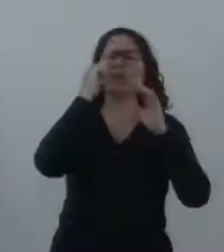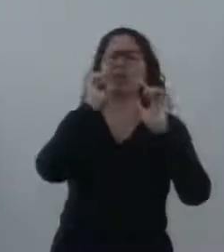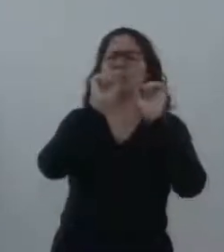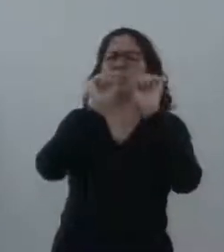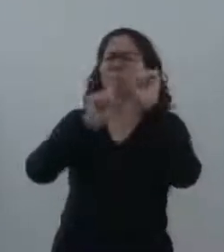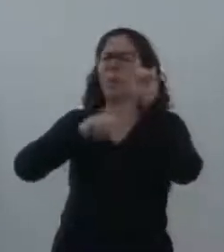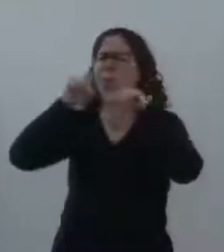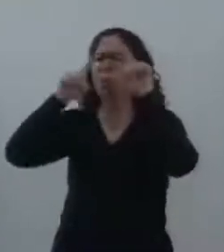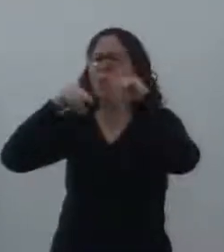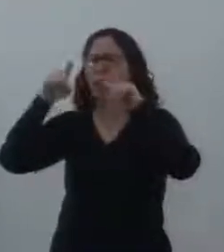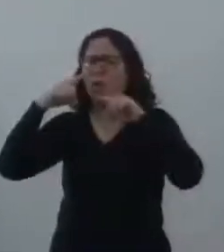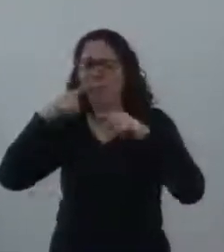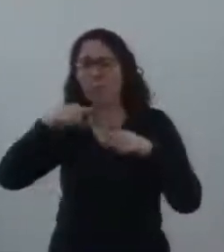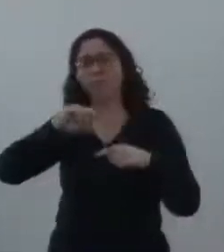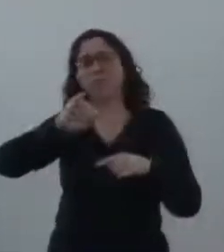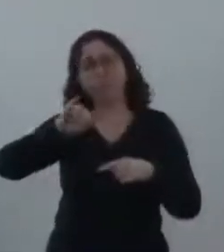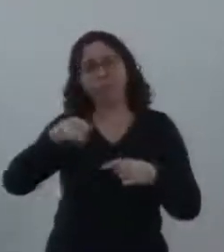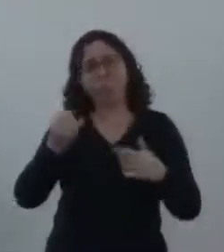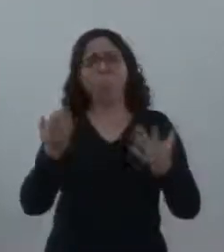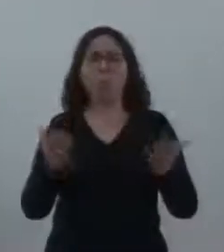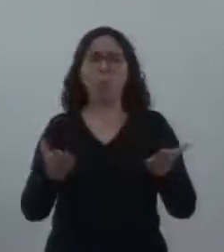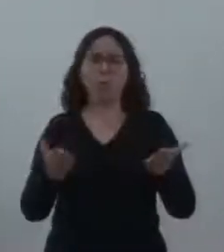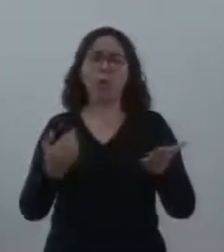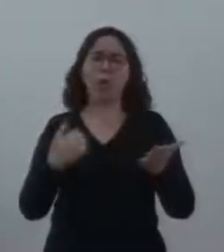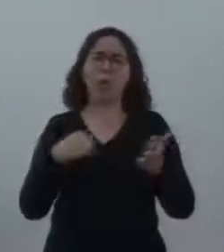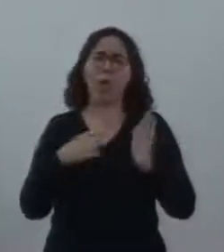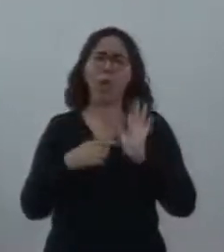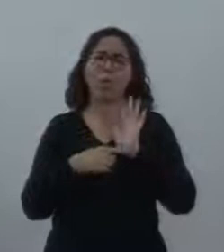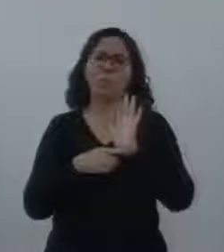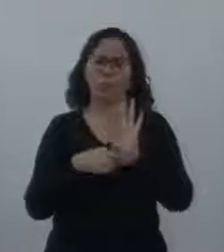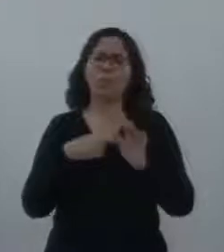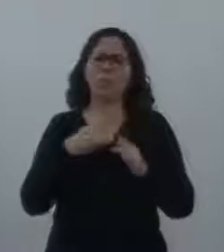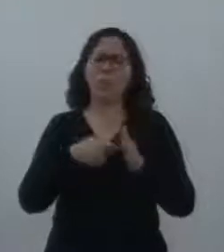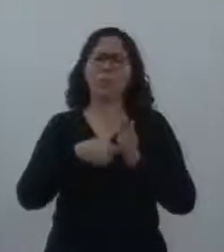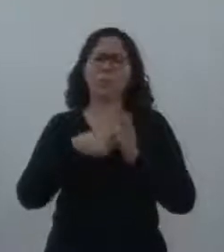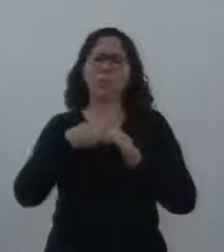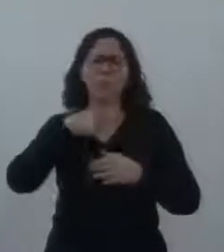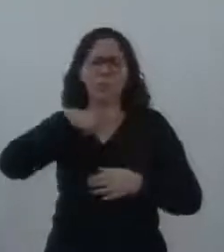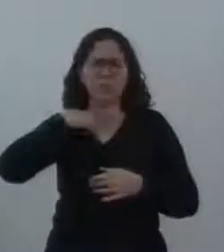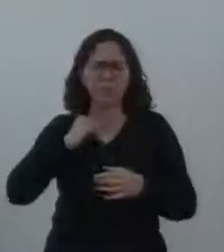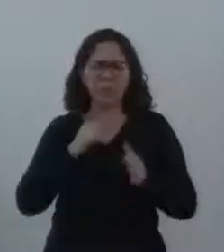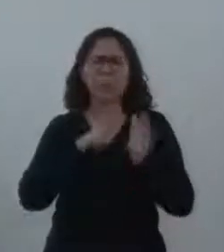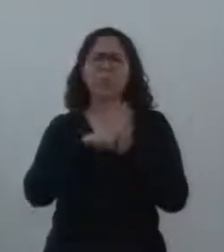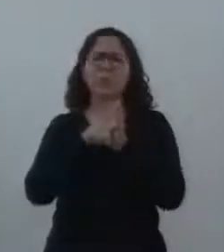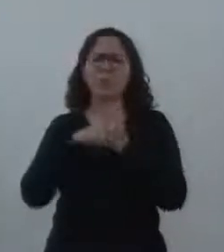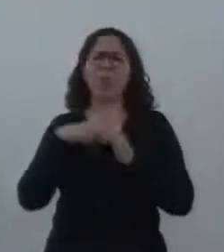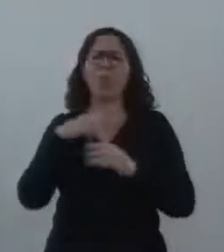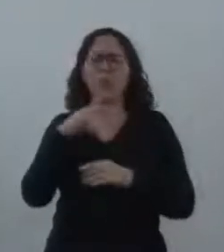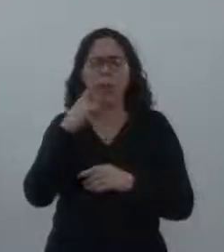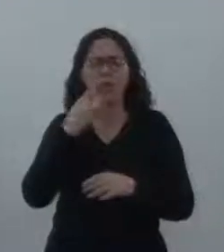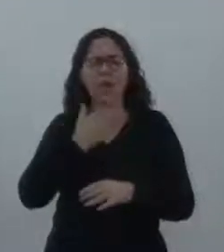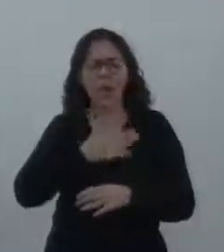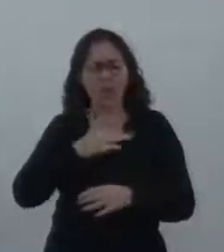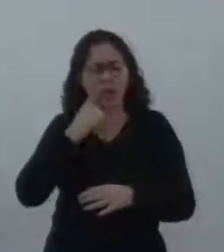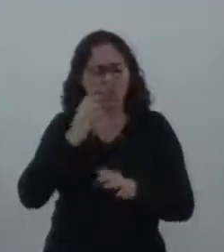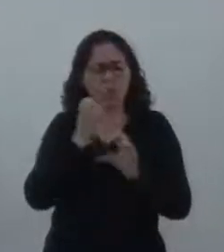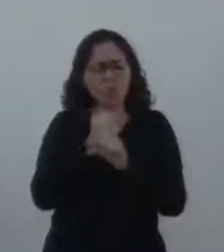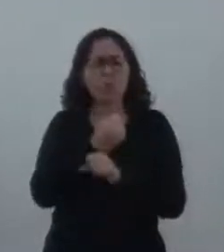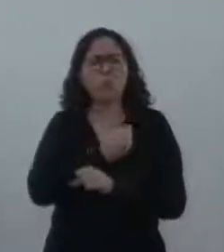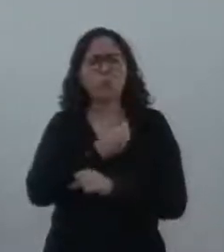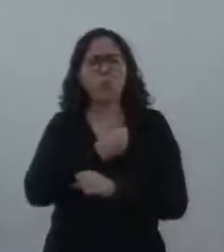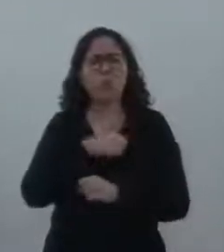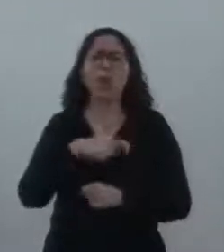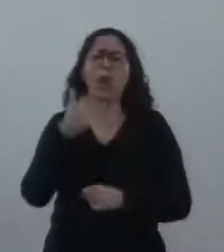índice. Então, fica aí uma oportunidade, eu vou ajudar a fiscalizar, faço questão de analisar com calma os dados, para que